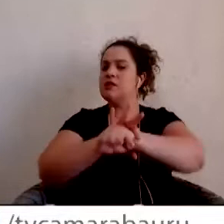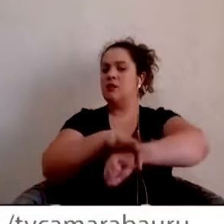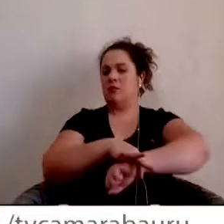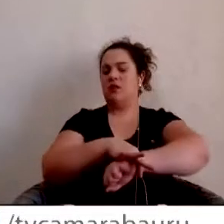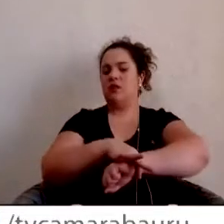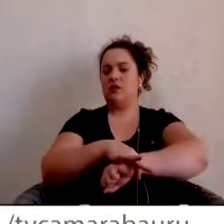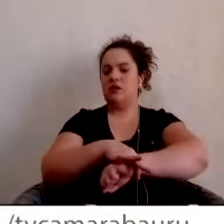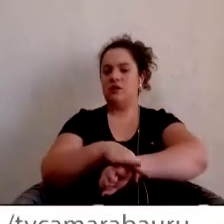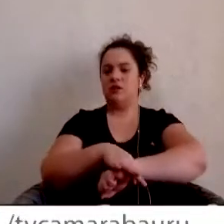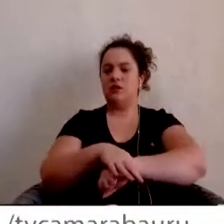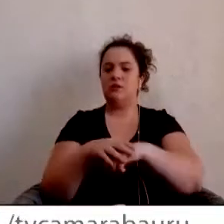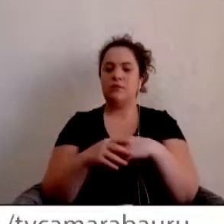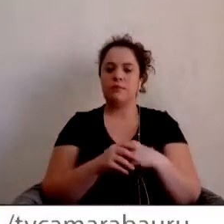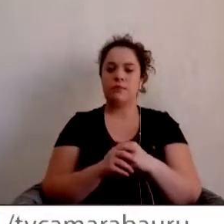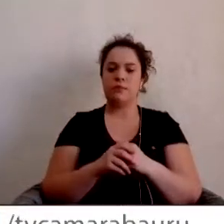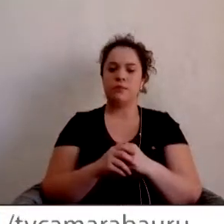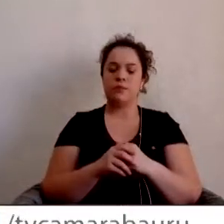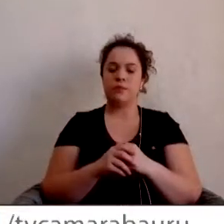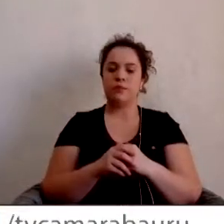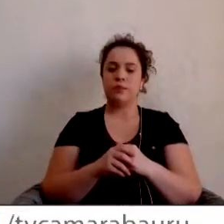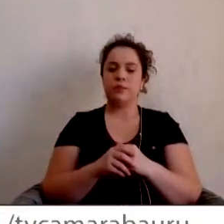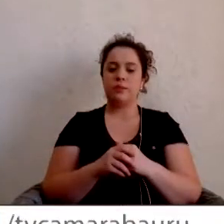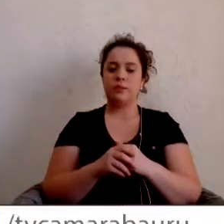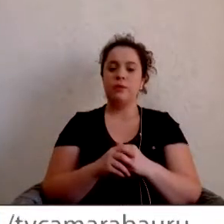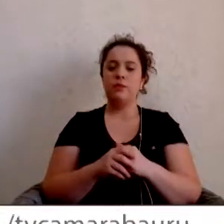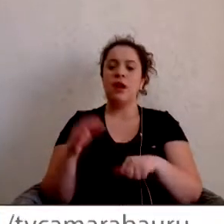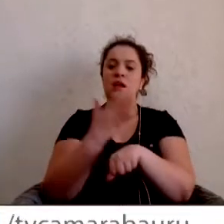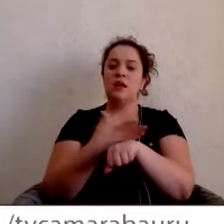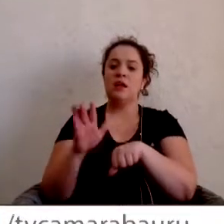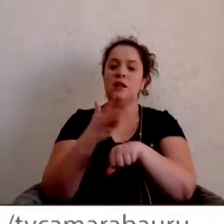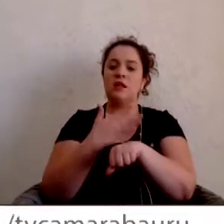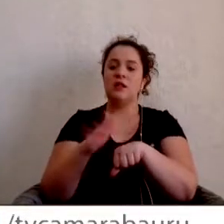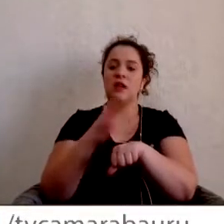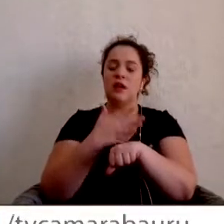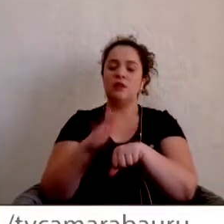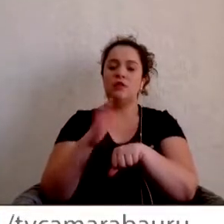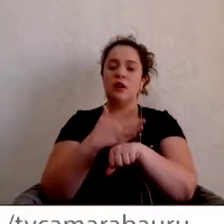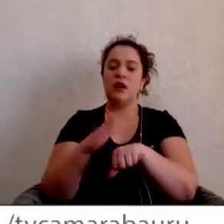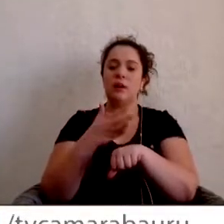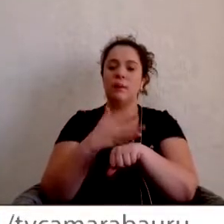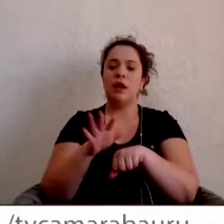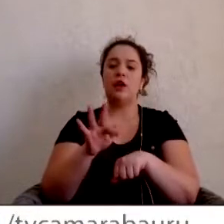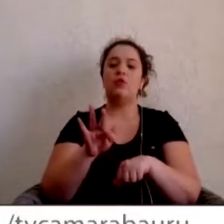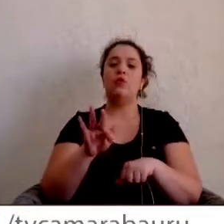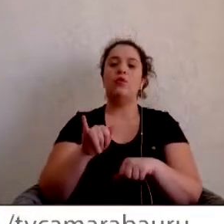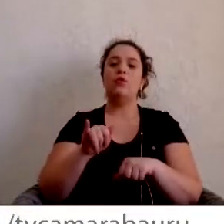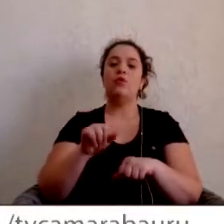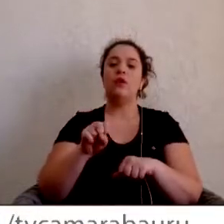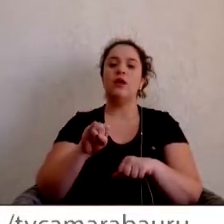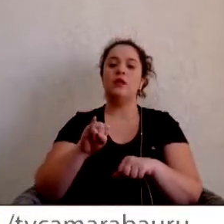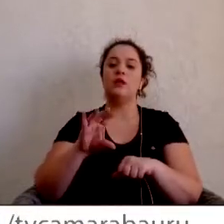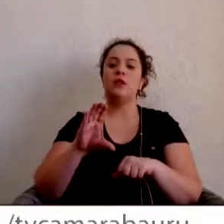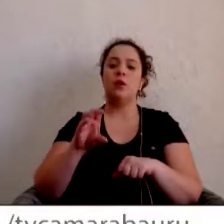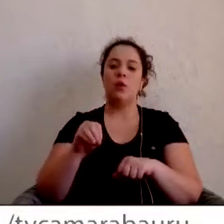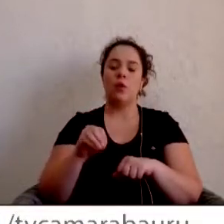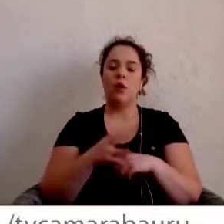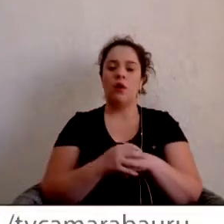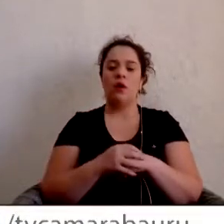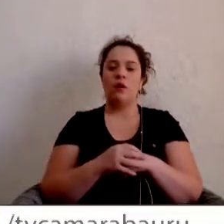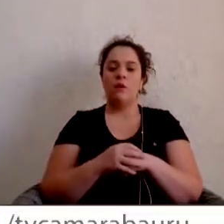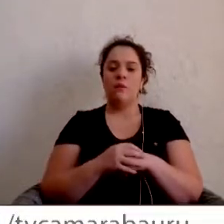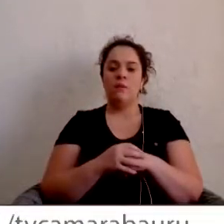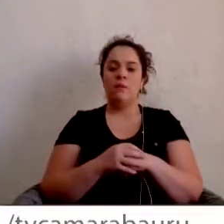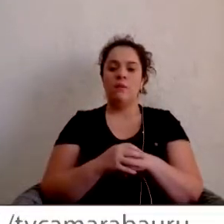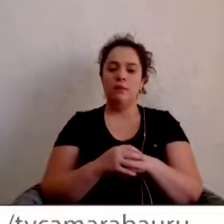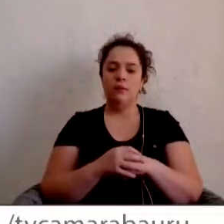o mesmo protocolo de cuidados foi criado, também seguindo normas técnicas do Conselho Regional de Educação Física e da